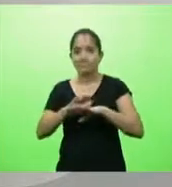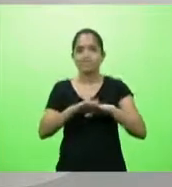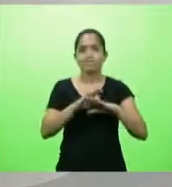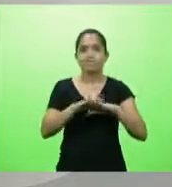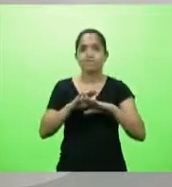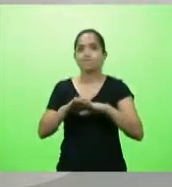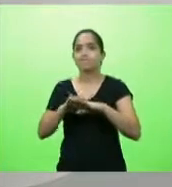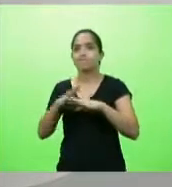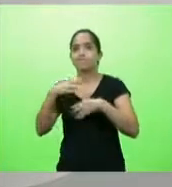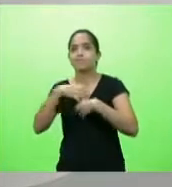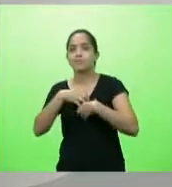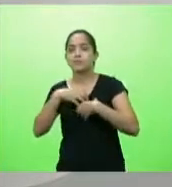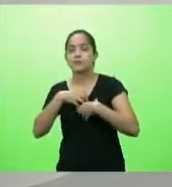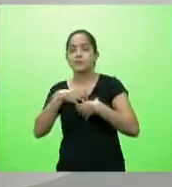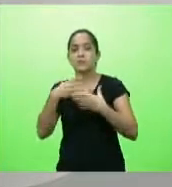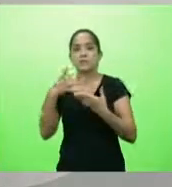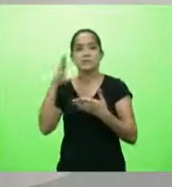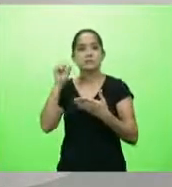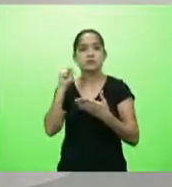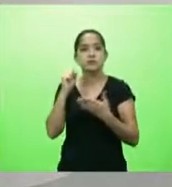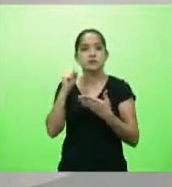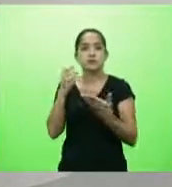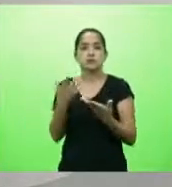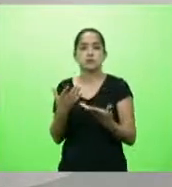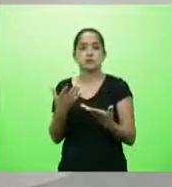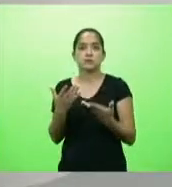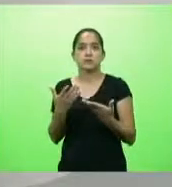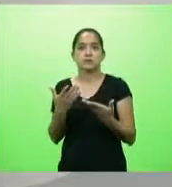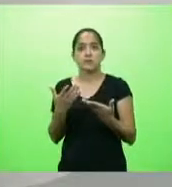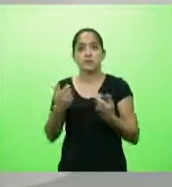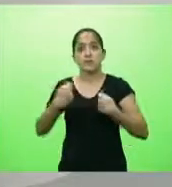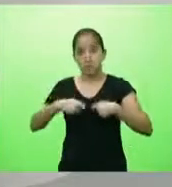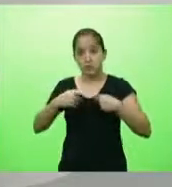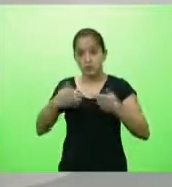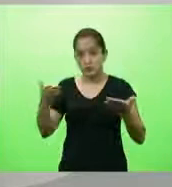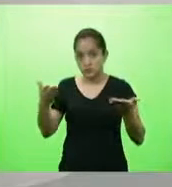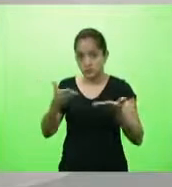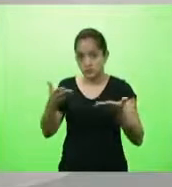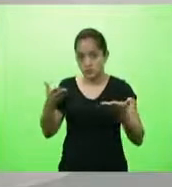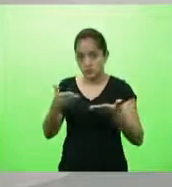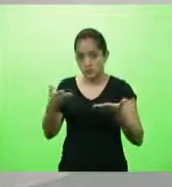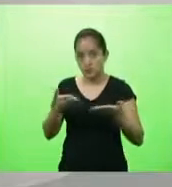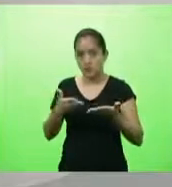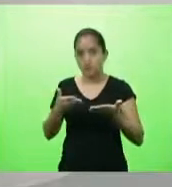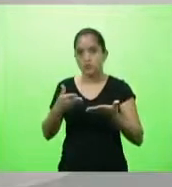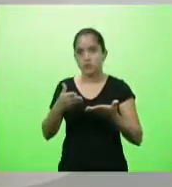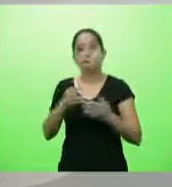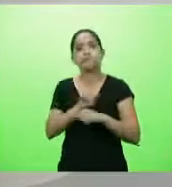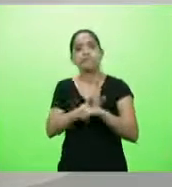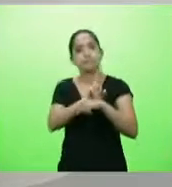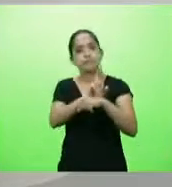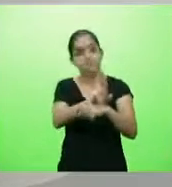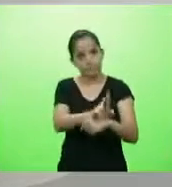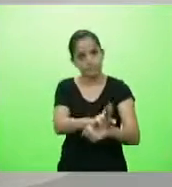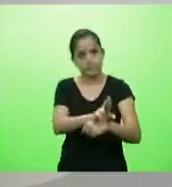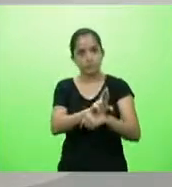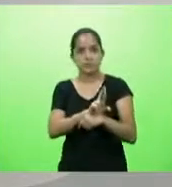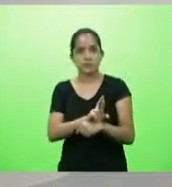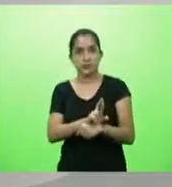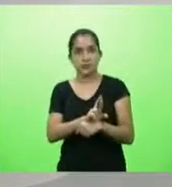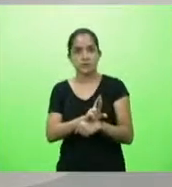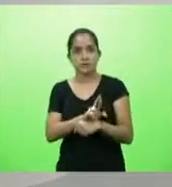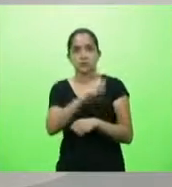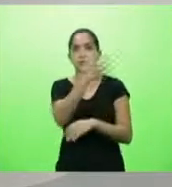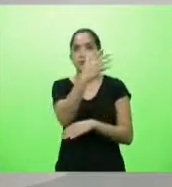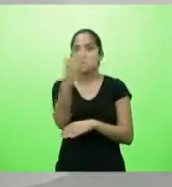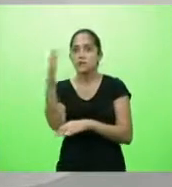fazer sentir. É por isso que eu me coloco aqui nessa condição hoje de representante também das causas da